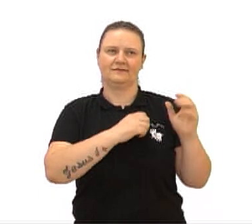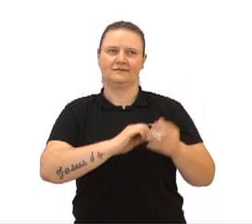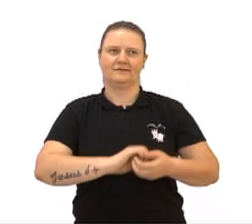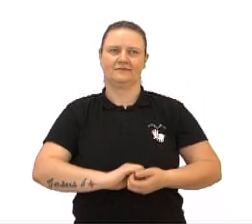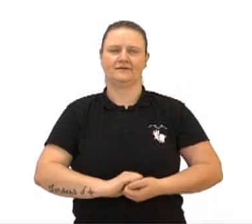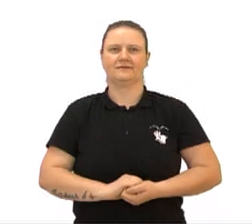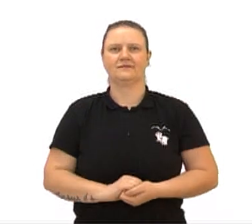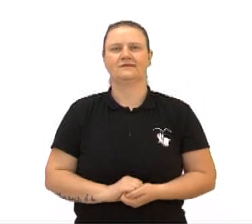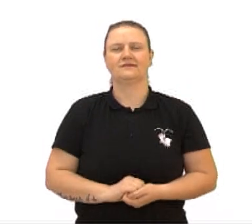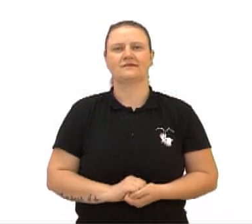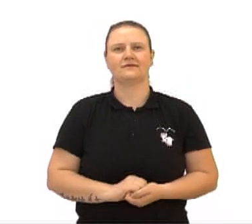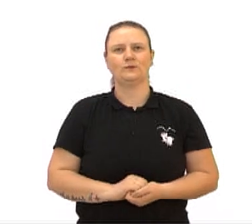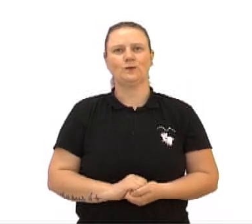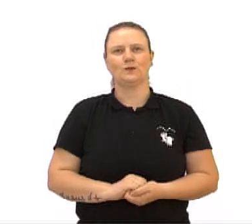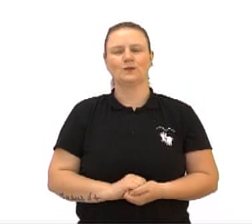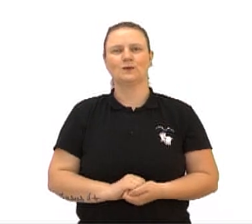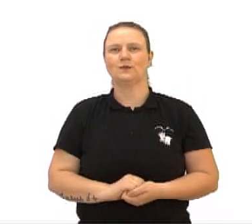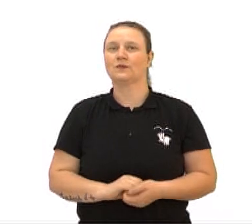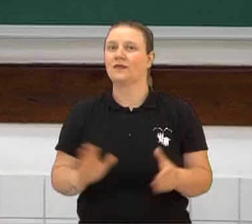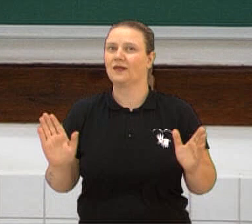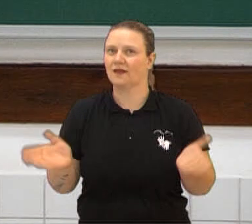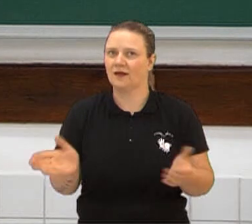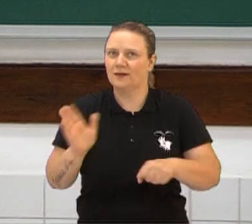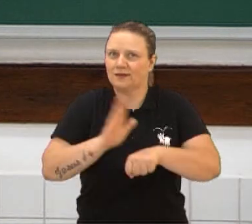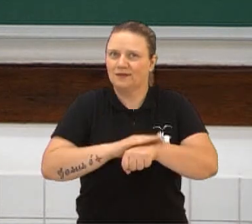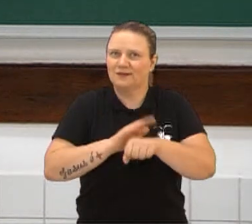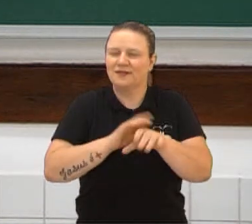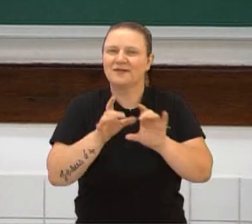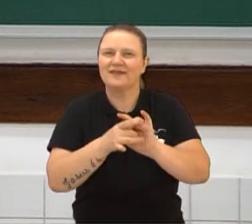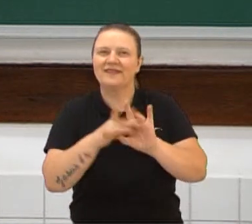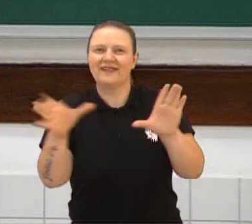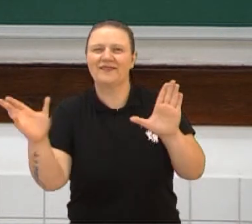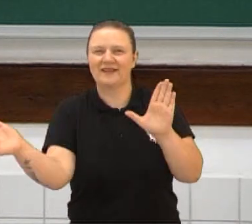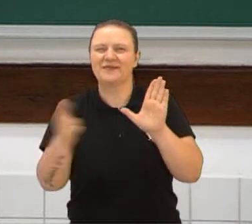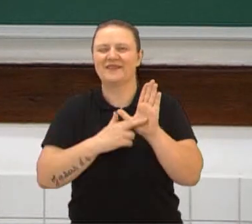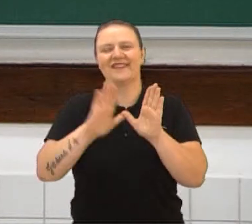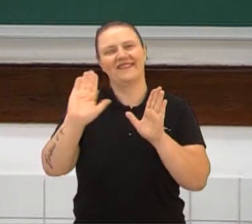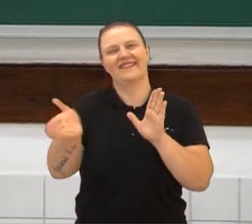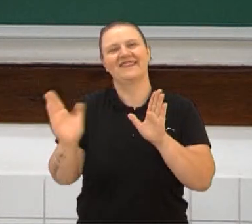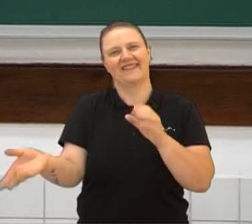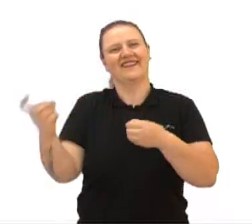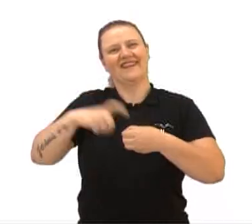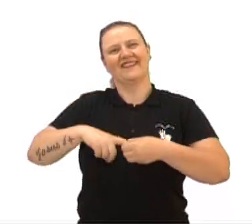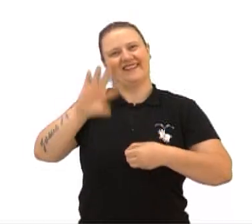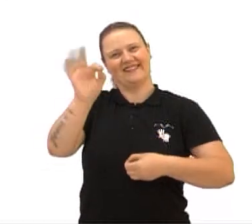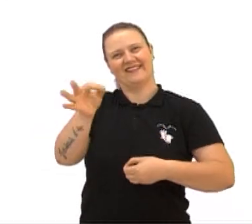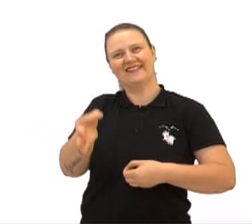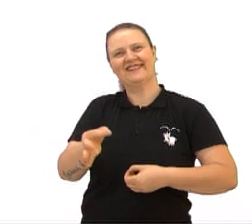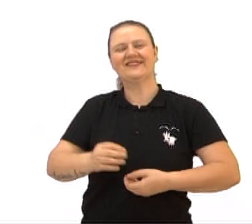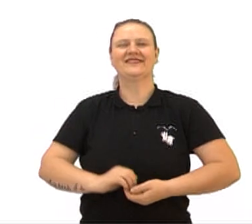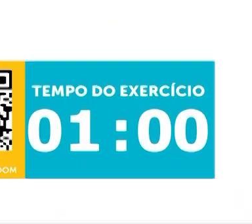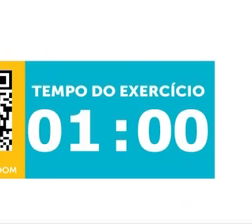español como lengua oficial. Vou dar uns minutinhos para vocês responderem e a gente já volta para corrigir juntos.